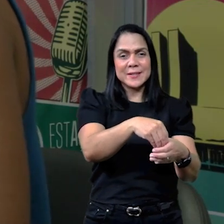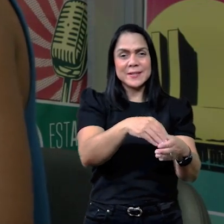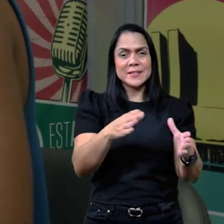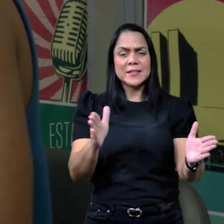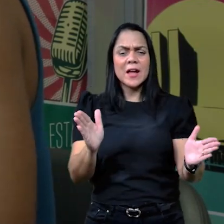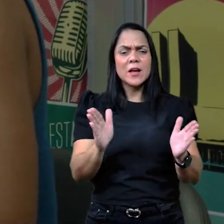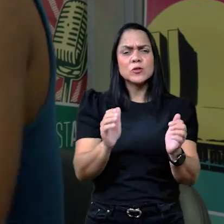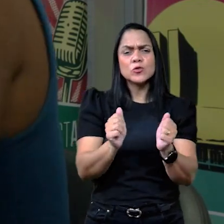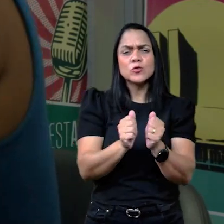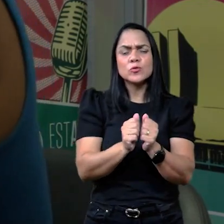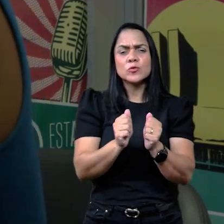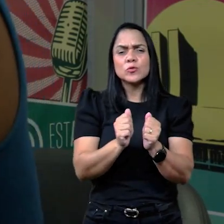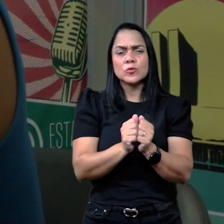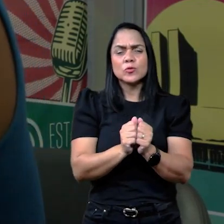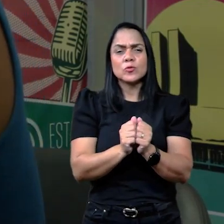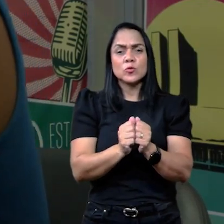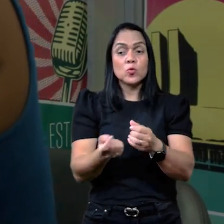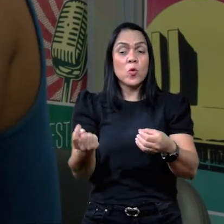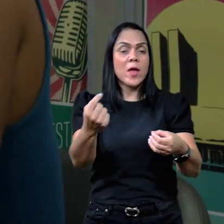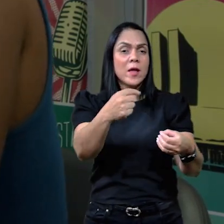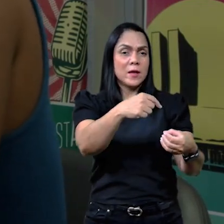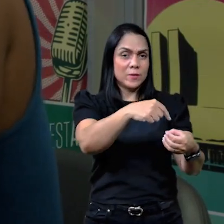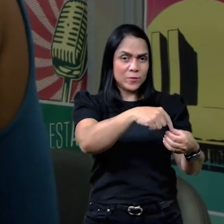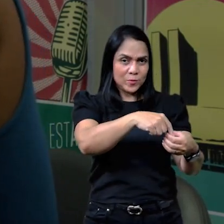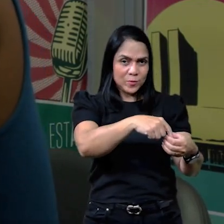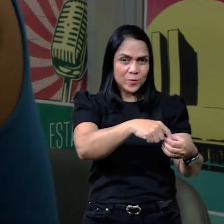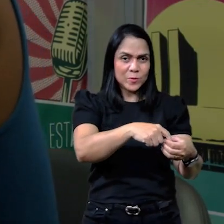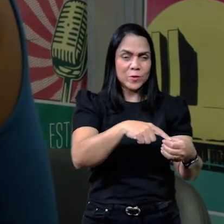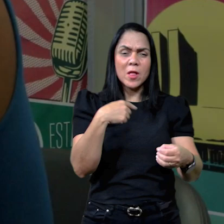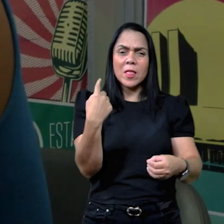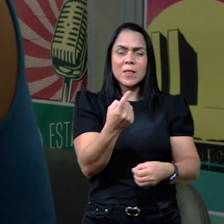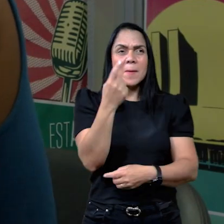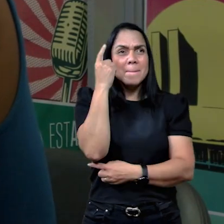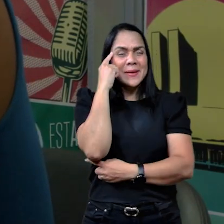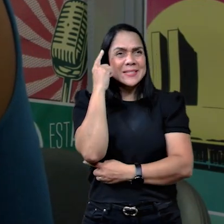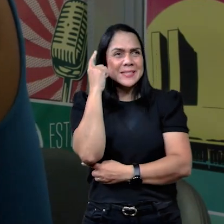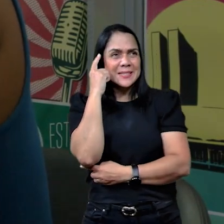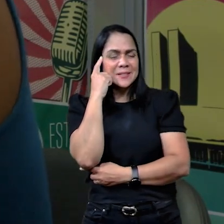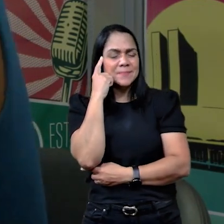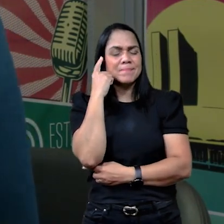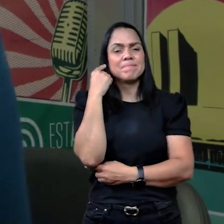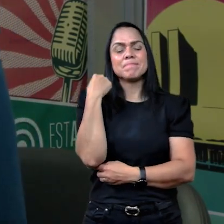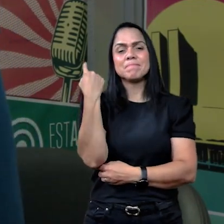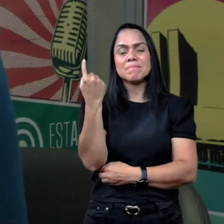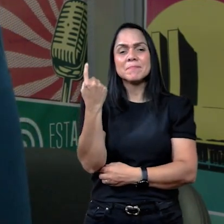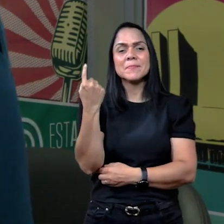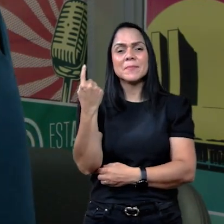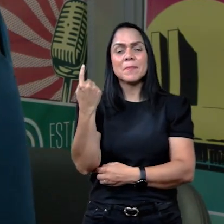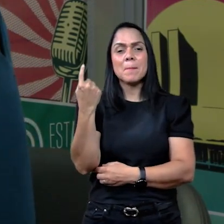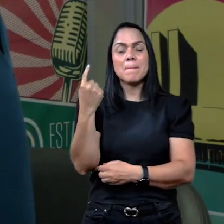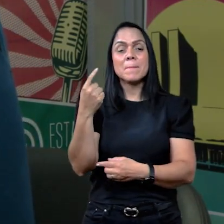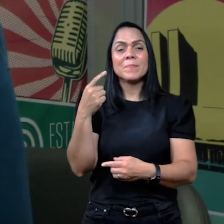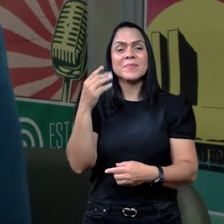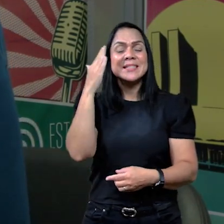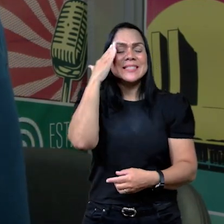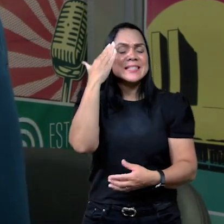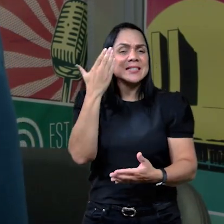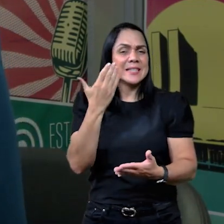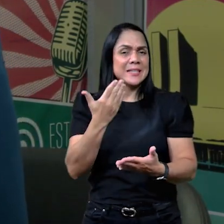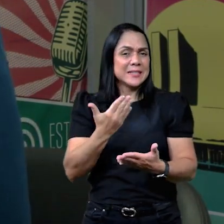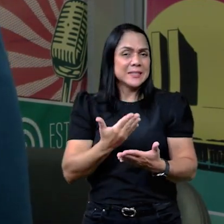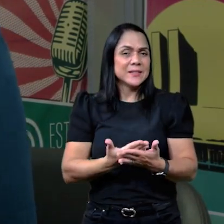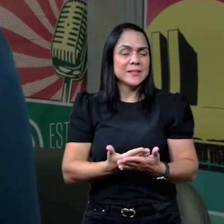sabe? Esse retorno. Eu acho que a gente tem pensado nessas políticas, eu tenho certeza que na formulação das políticas